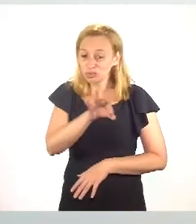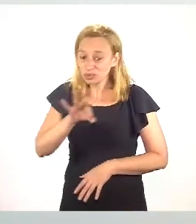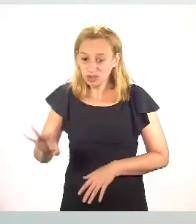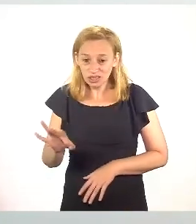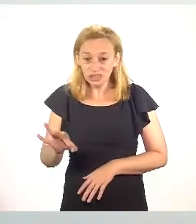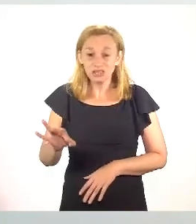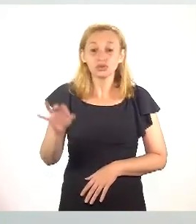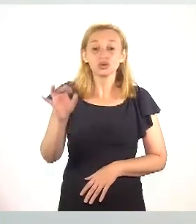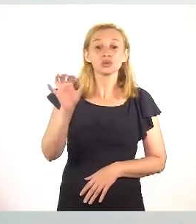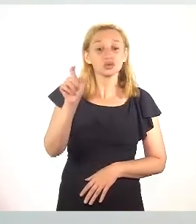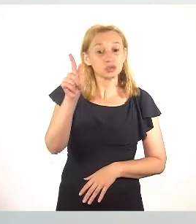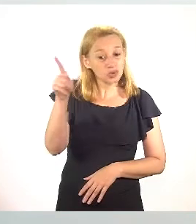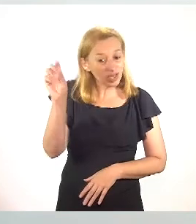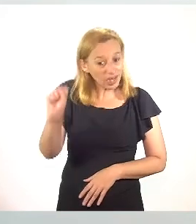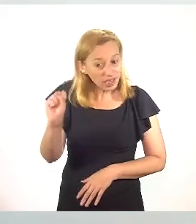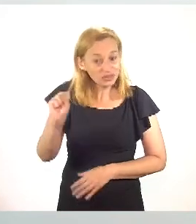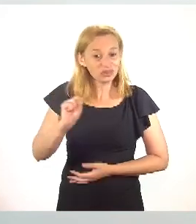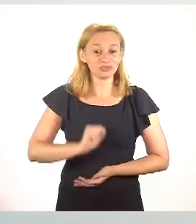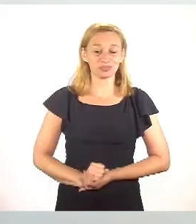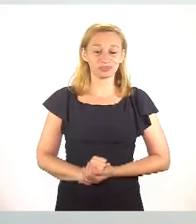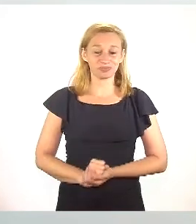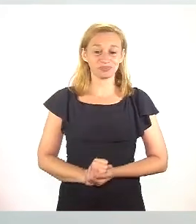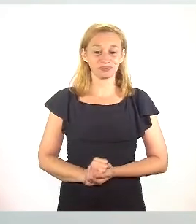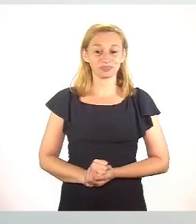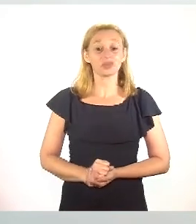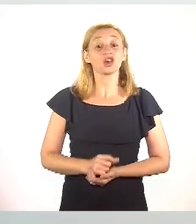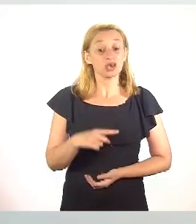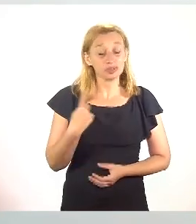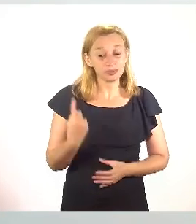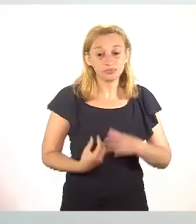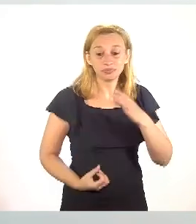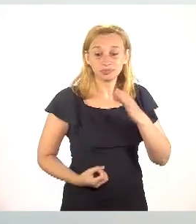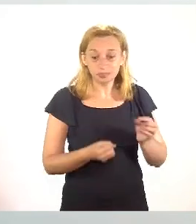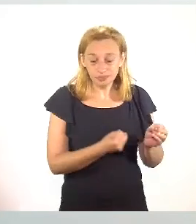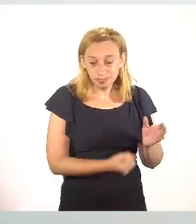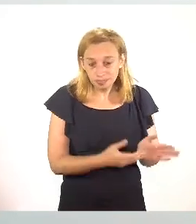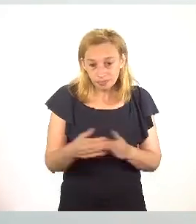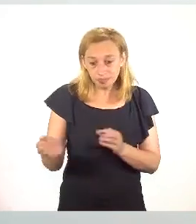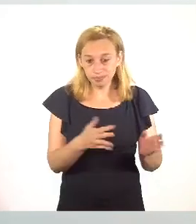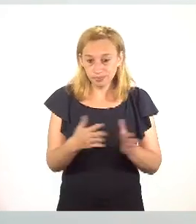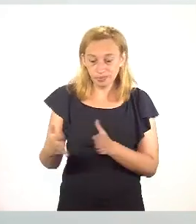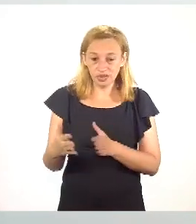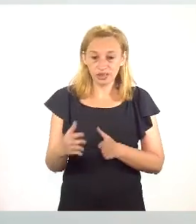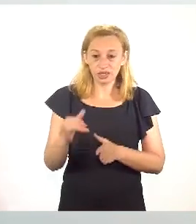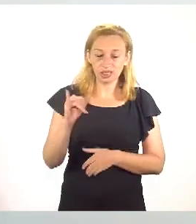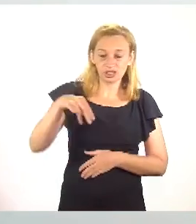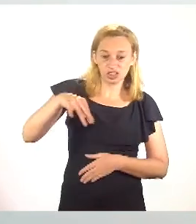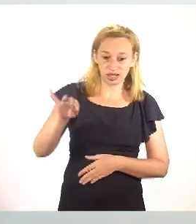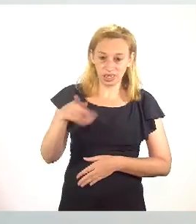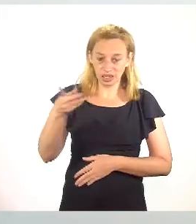50% do gás que nós estamos produzindo está sendo reinjetado.